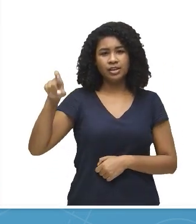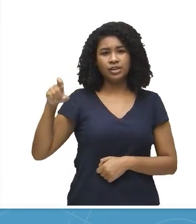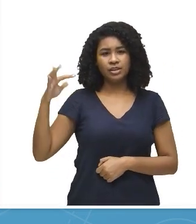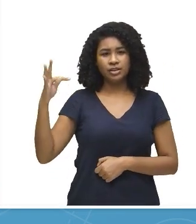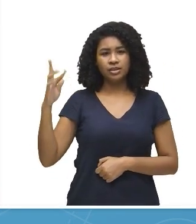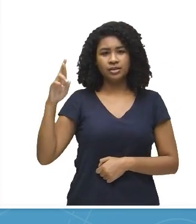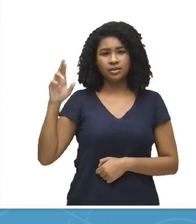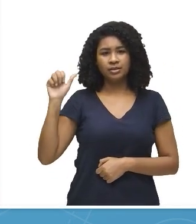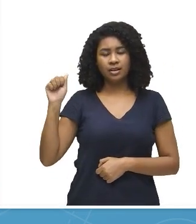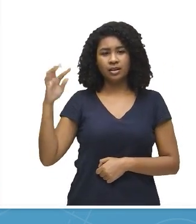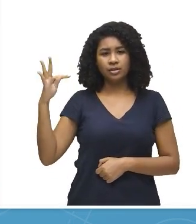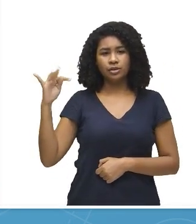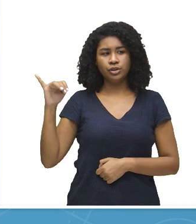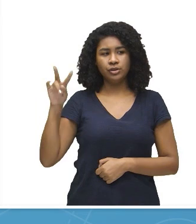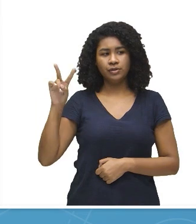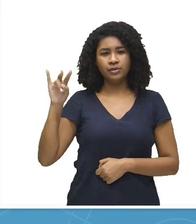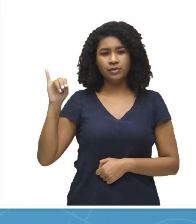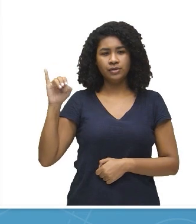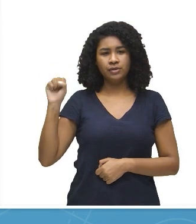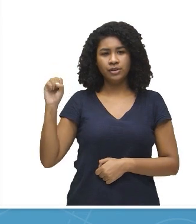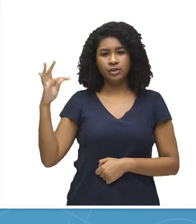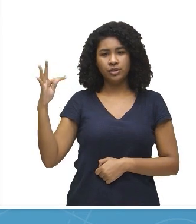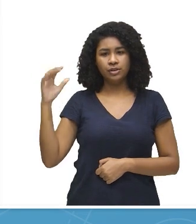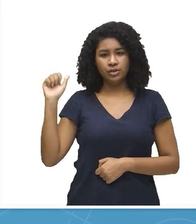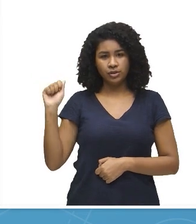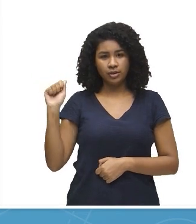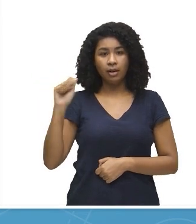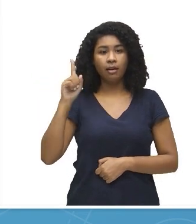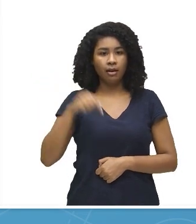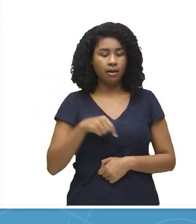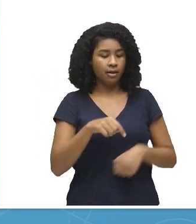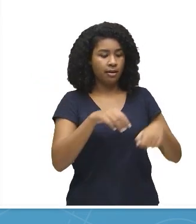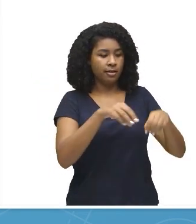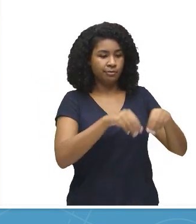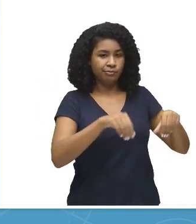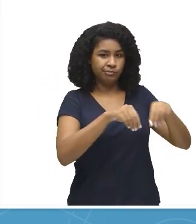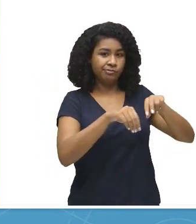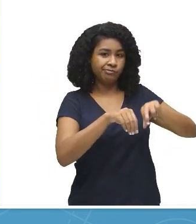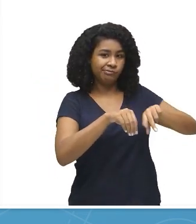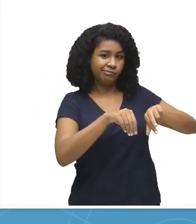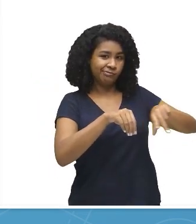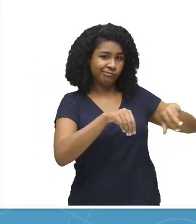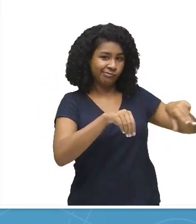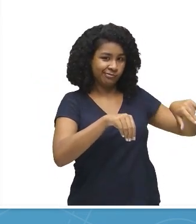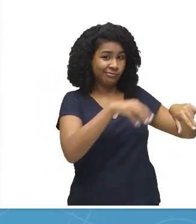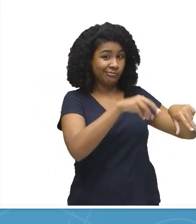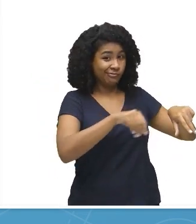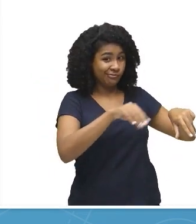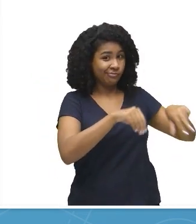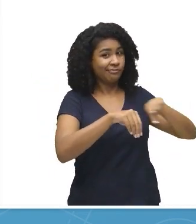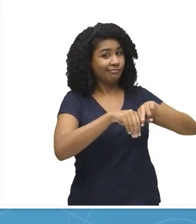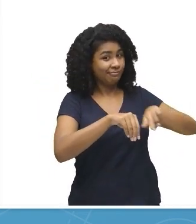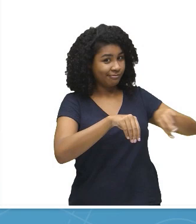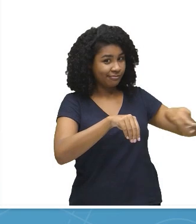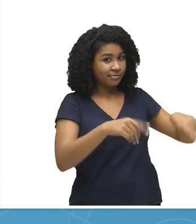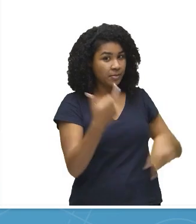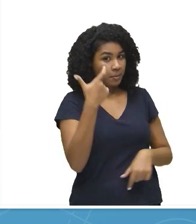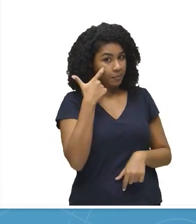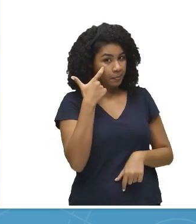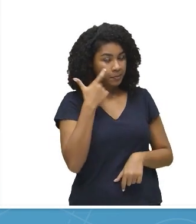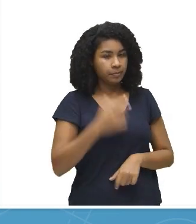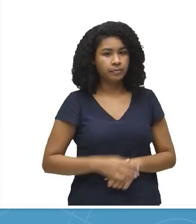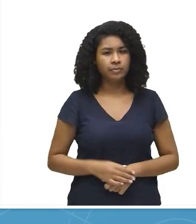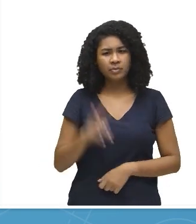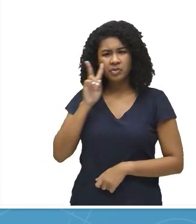do tipo mineral, né? Nessa imagem, olha, a gente tem uma plataforma que está retirando